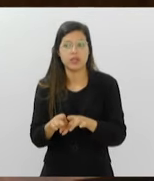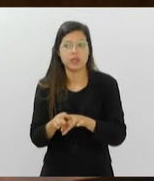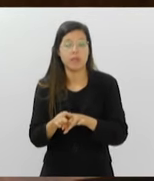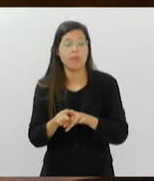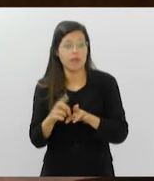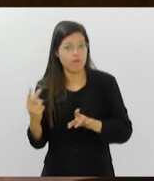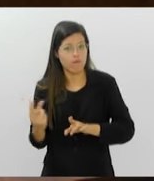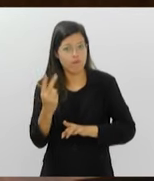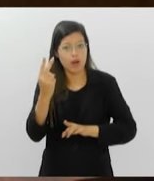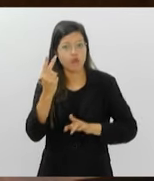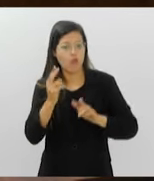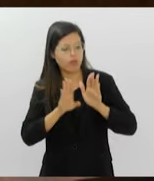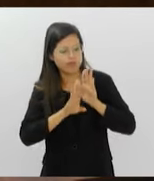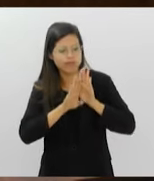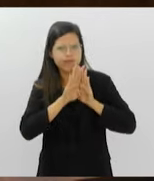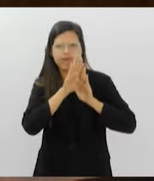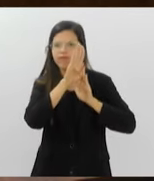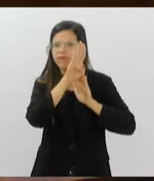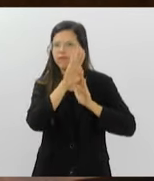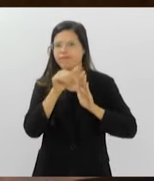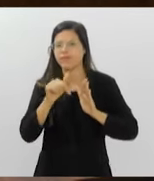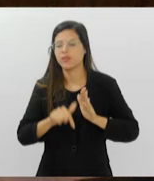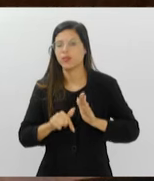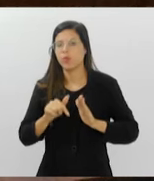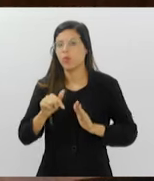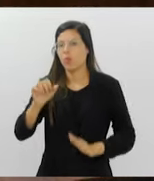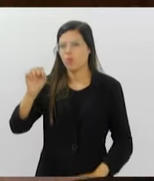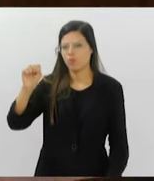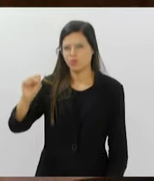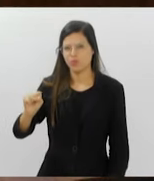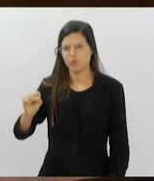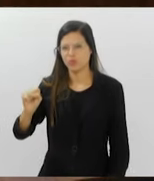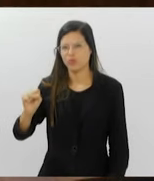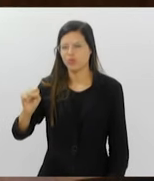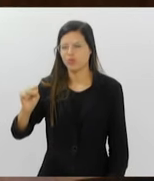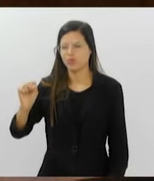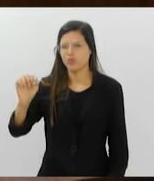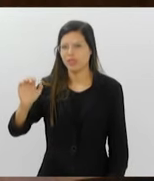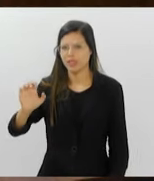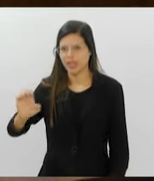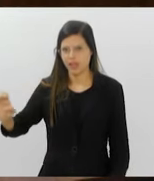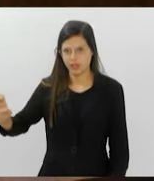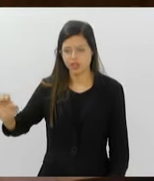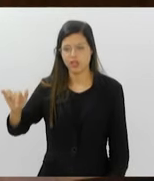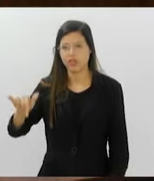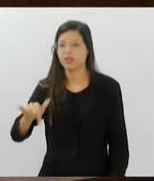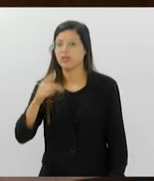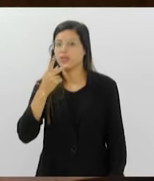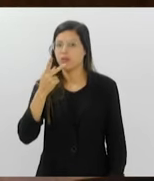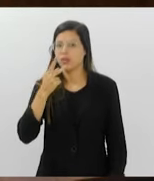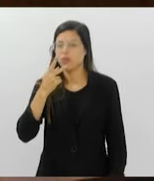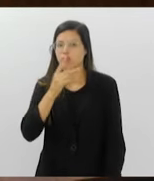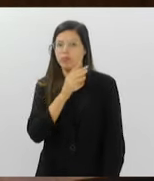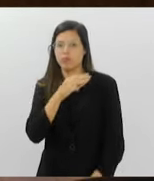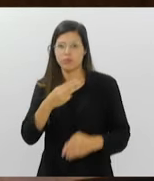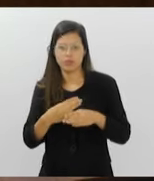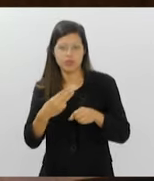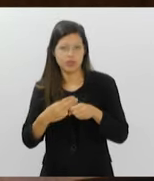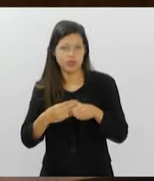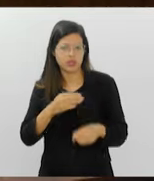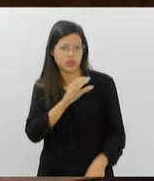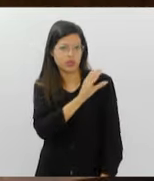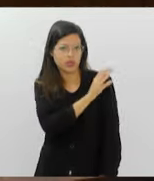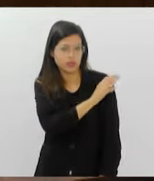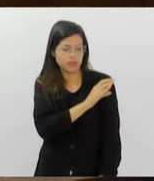recorde e histórico. E o Sudeste, deputada, como você mencionou, principalmente no município de Campos, foi região com um